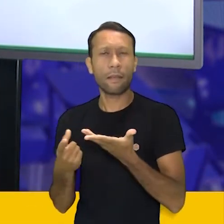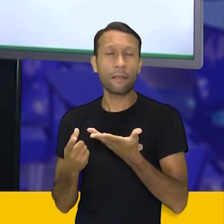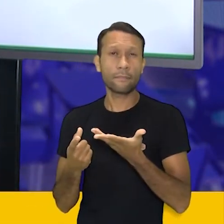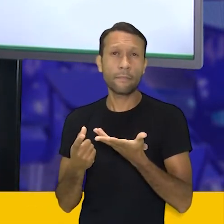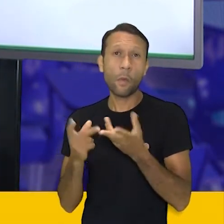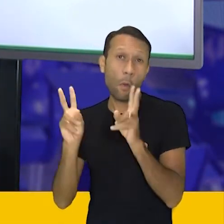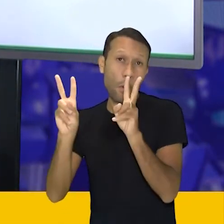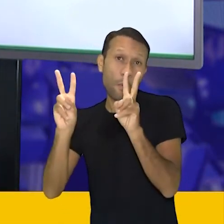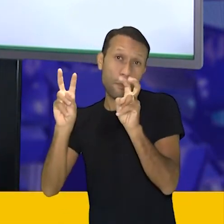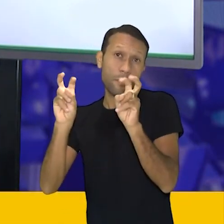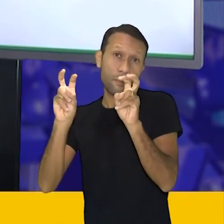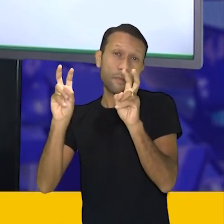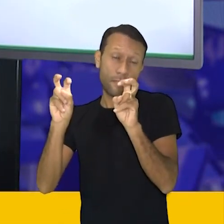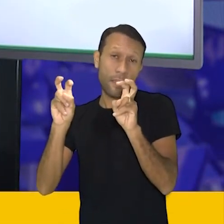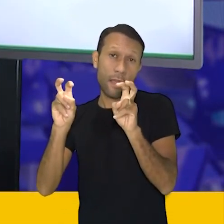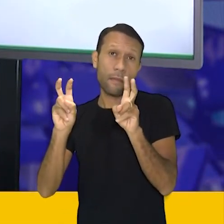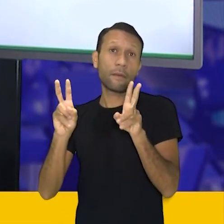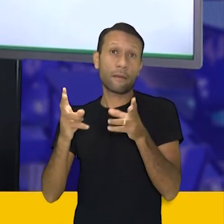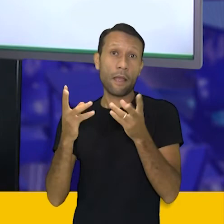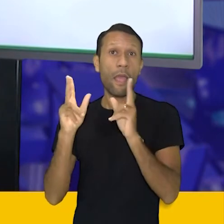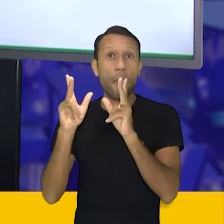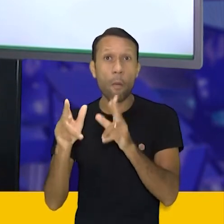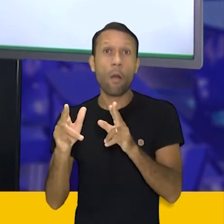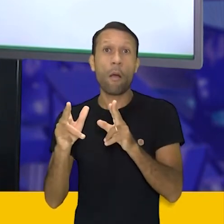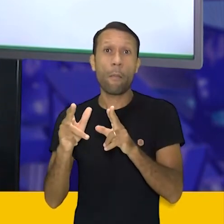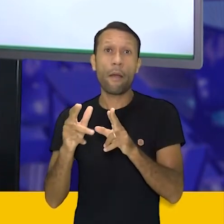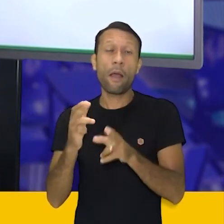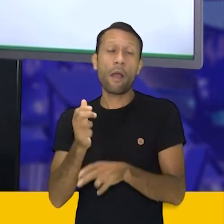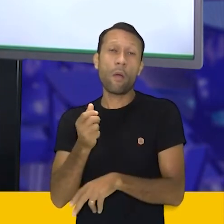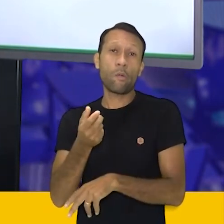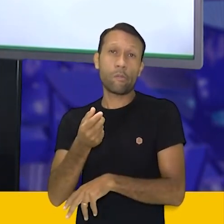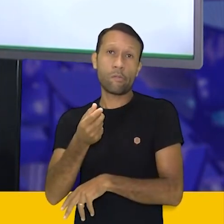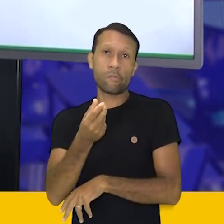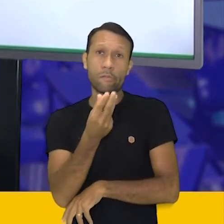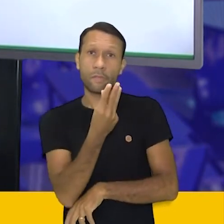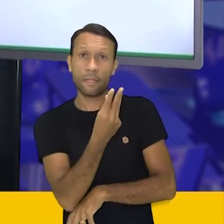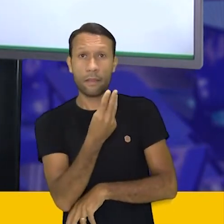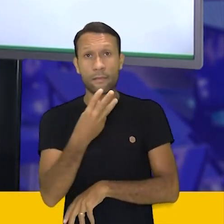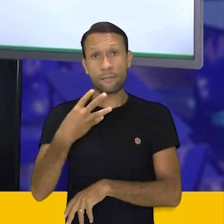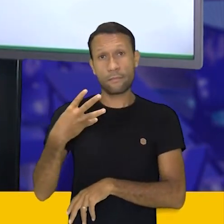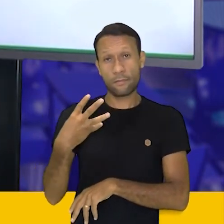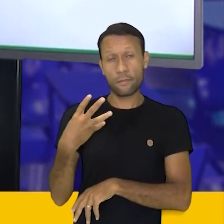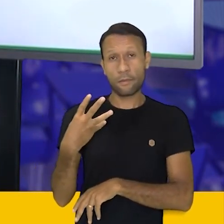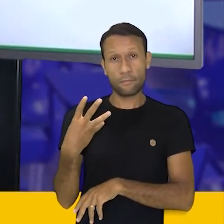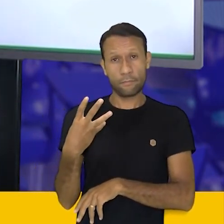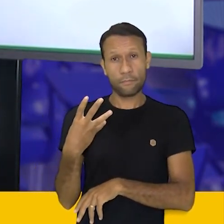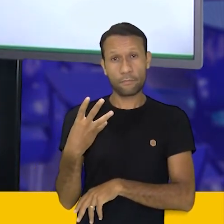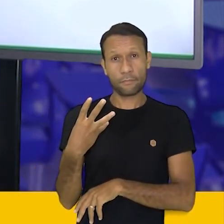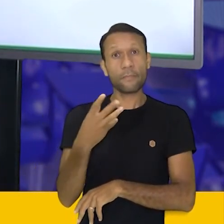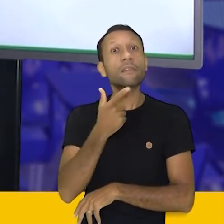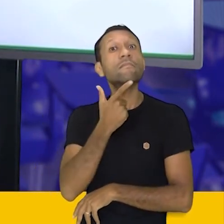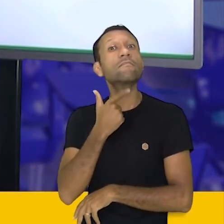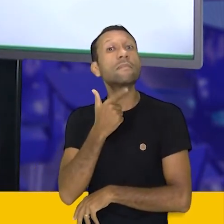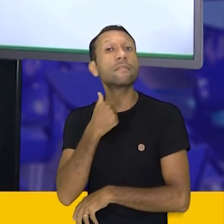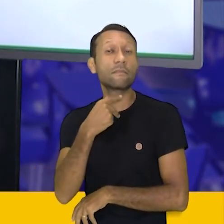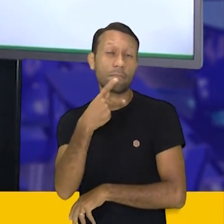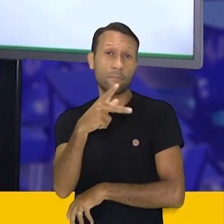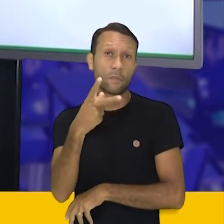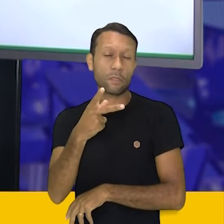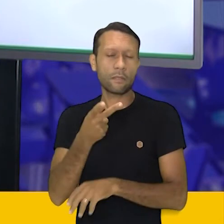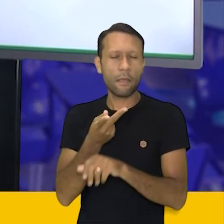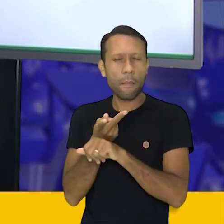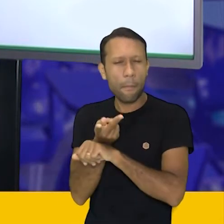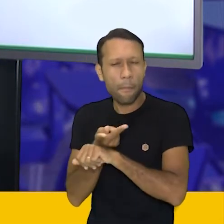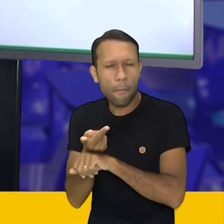elaborada, a temática é a mesma, para a fase 3 e fase 4. O que vai diferenciar é o seu desejo e o seu interesse